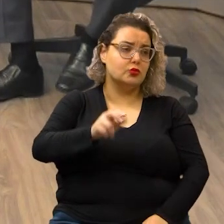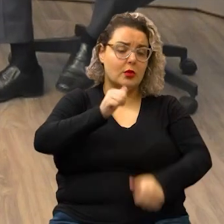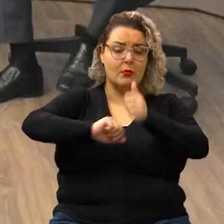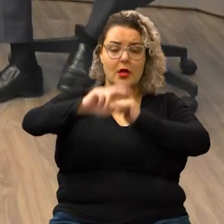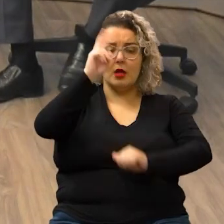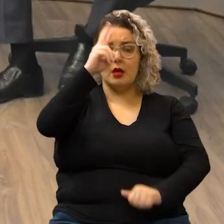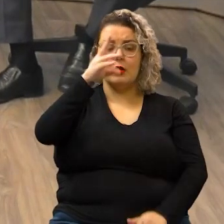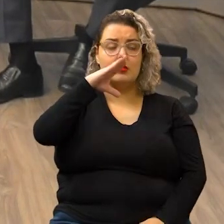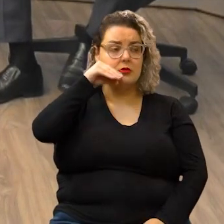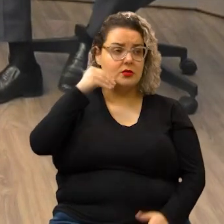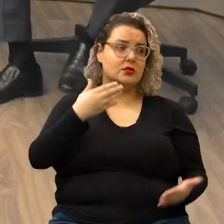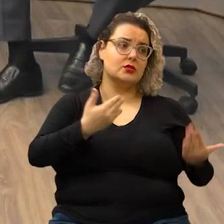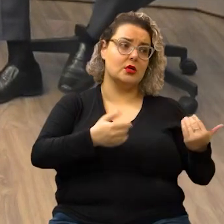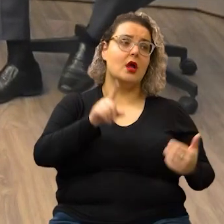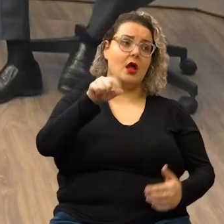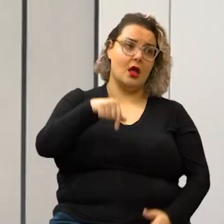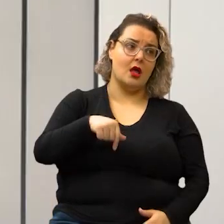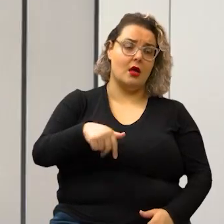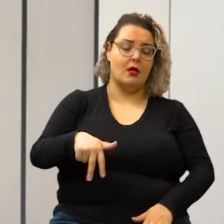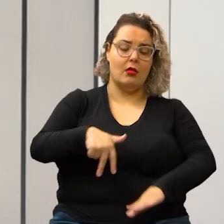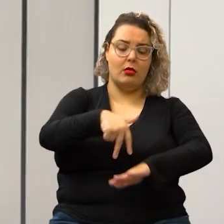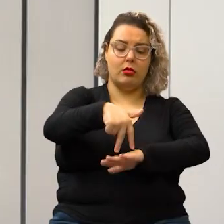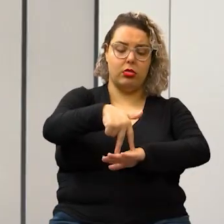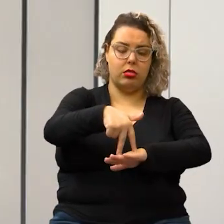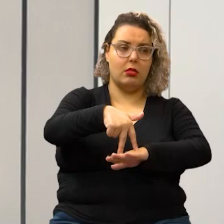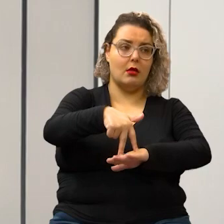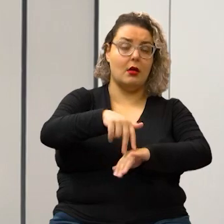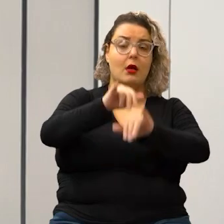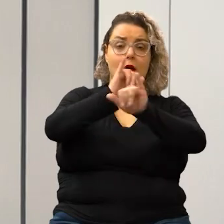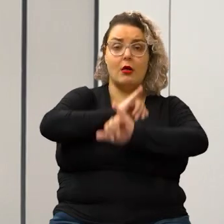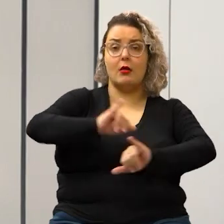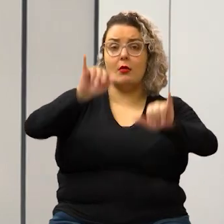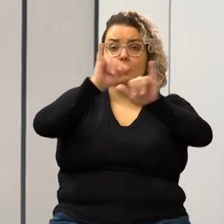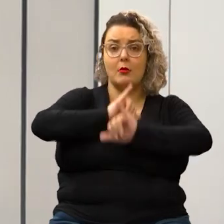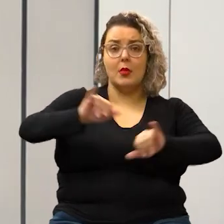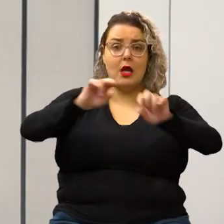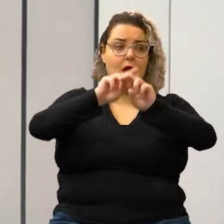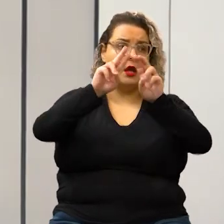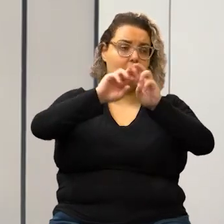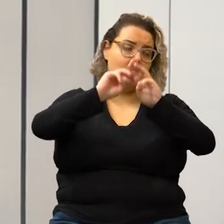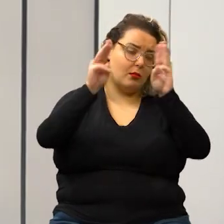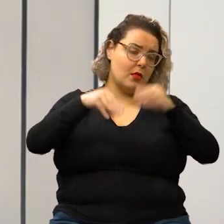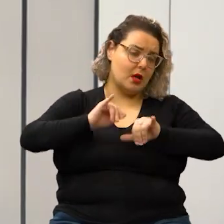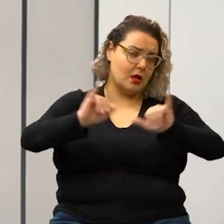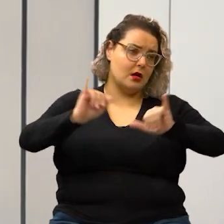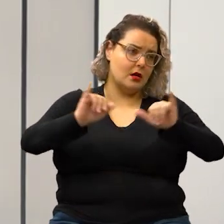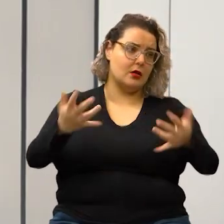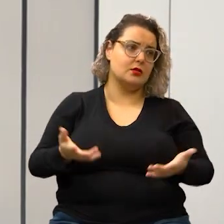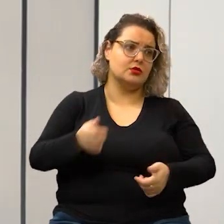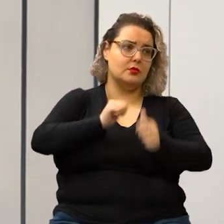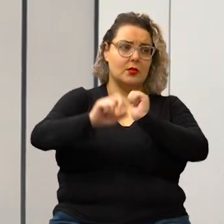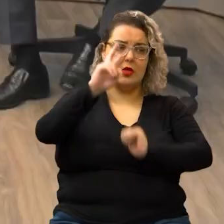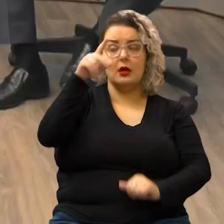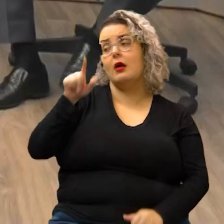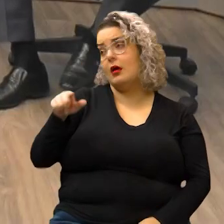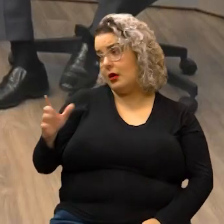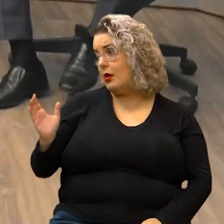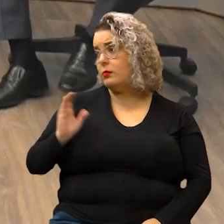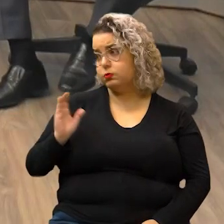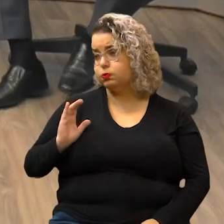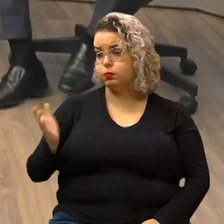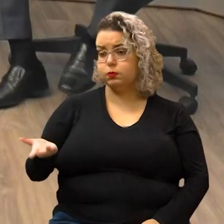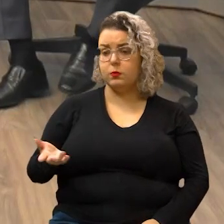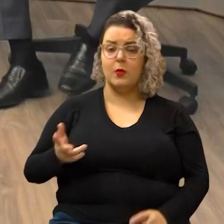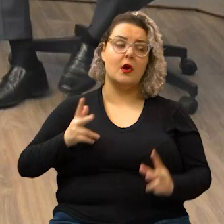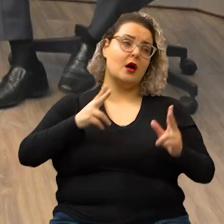por adolescentes e jovens é a exposição ao marketing de bebidas alcoólicas. É o mercado milionário. isso aí. Isso daí é